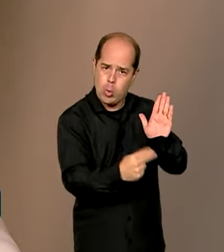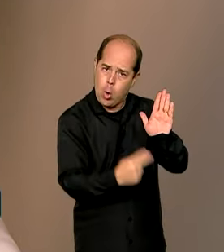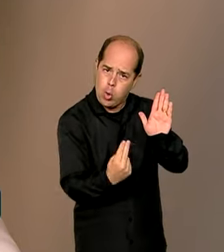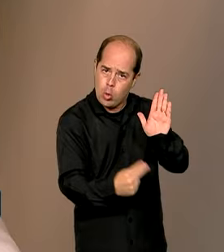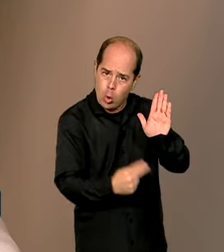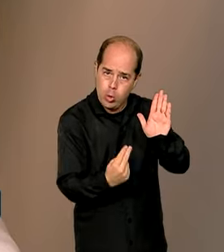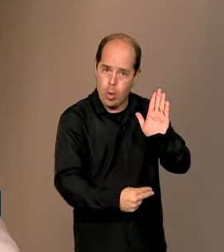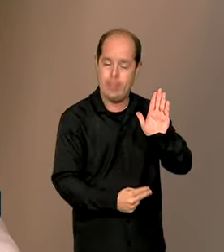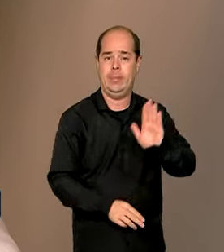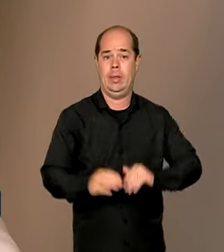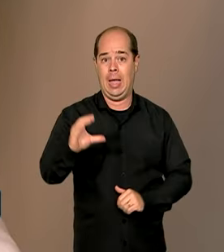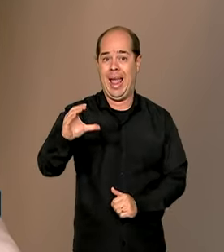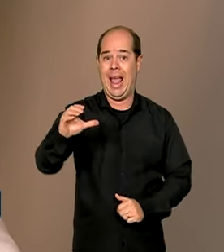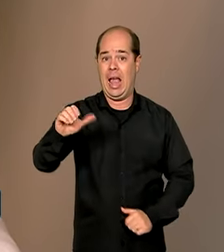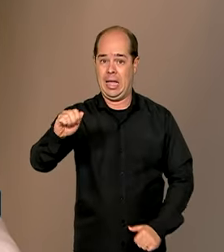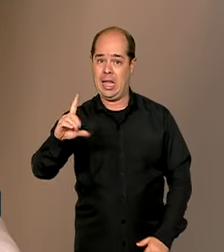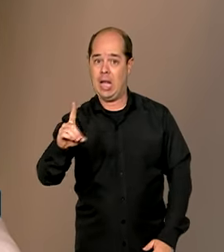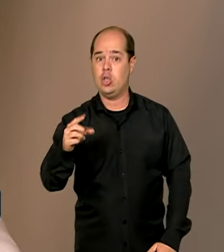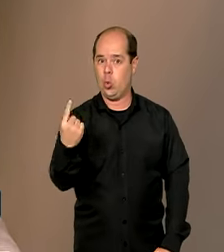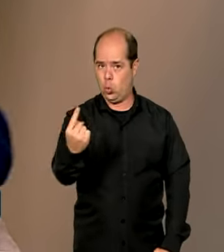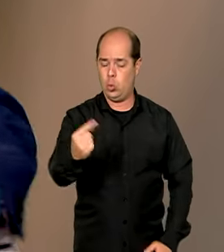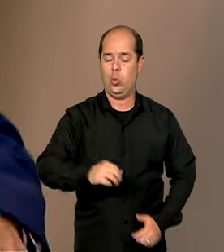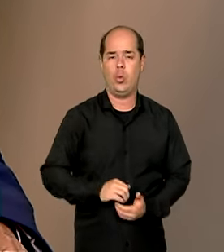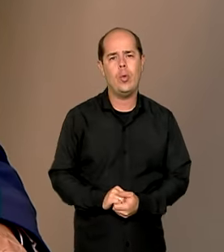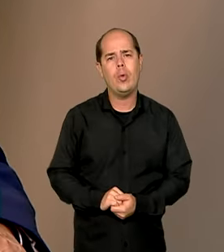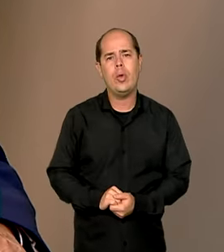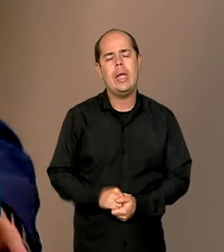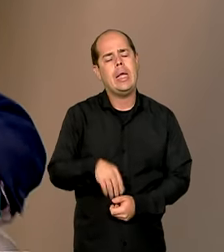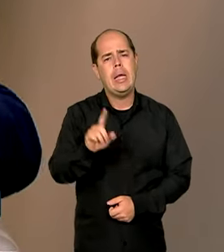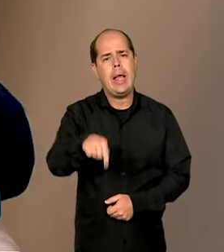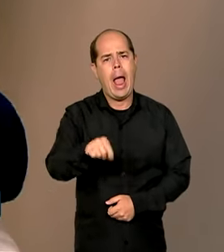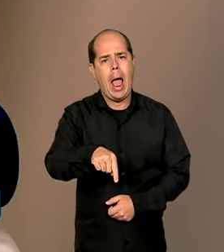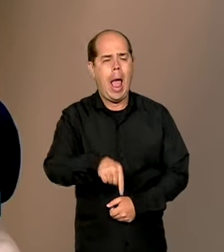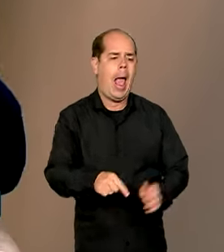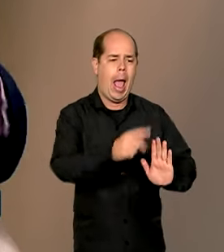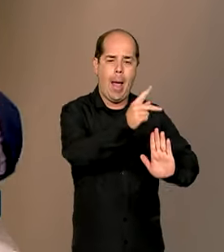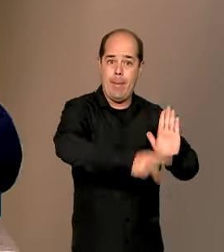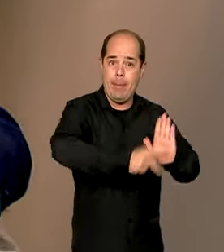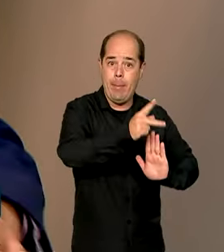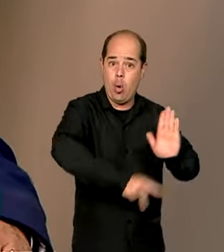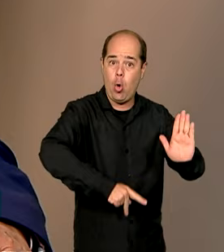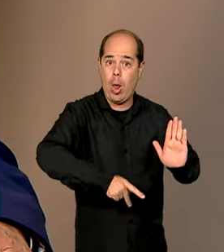avaliado do governo do presidente Lula, novamente. Sim. Não é?